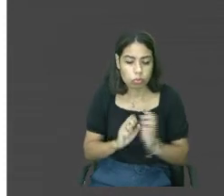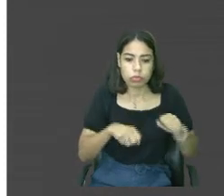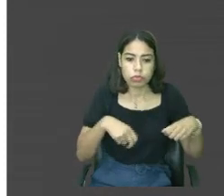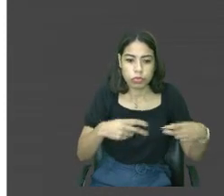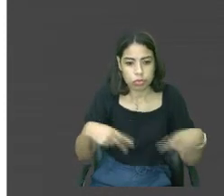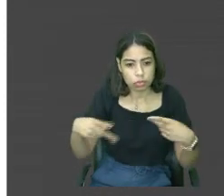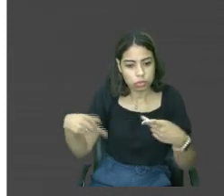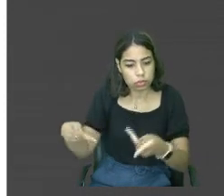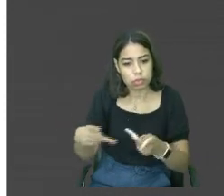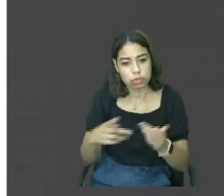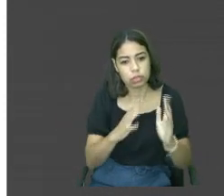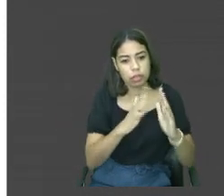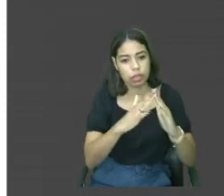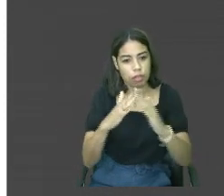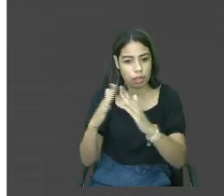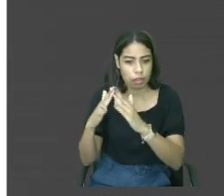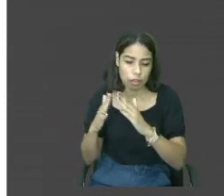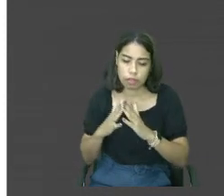enfim.